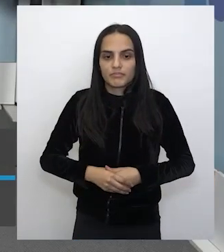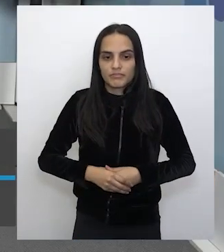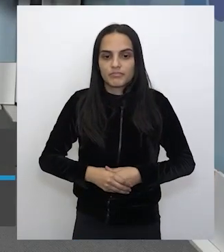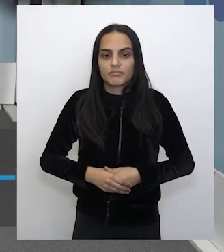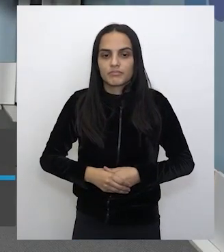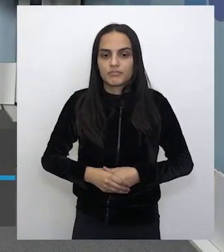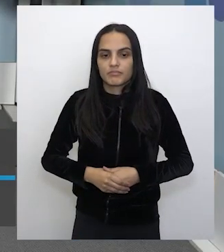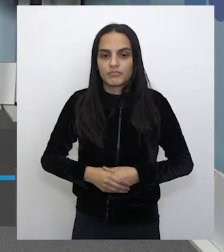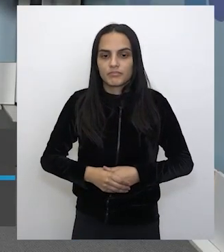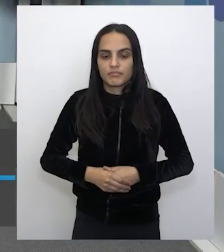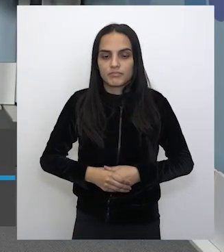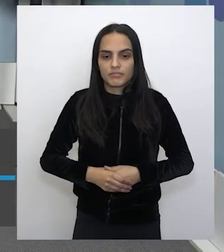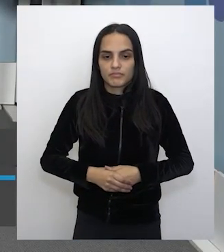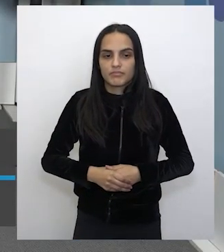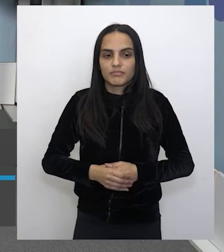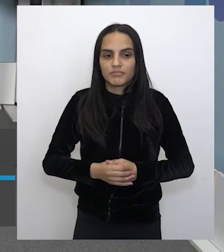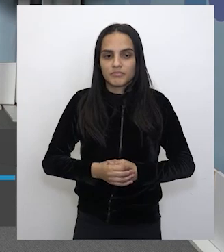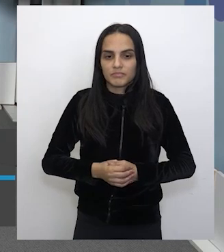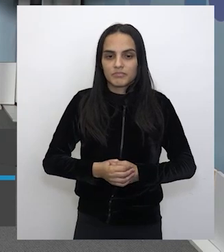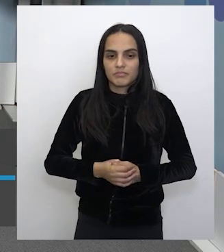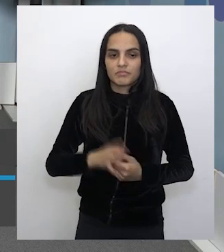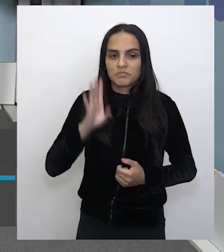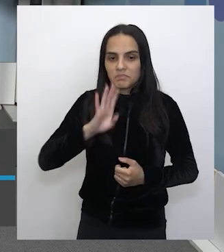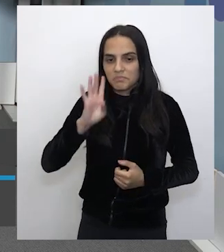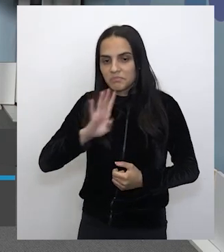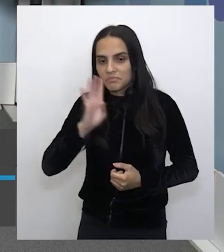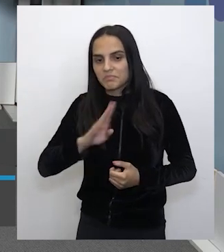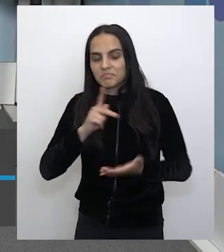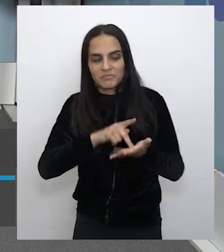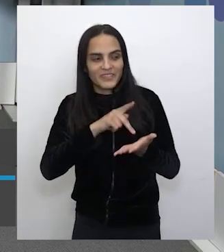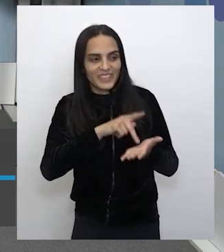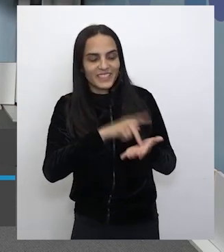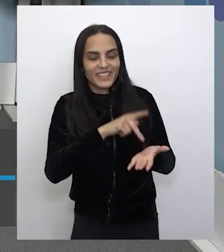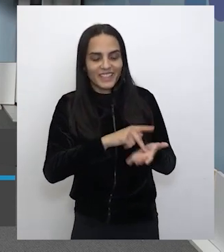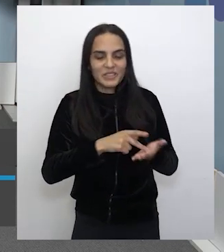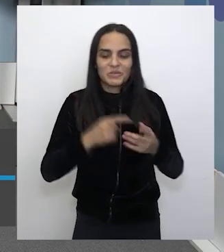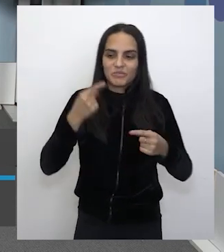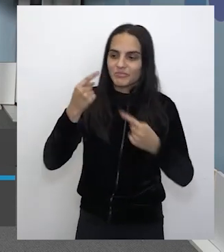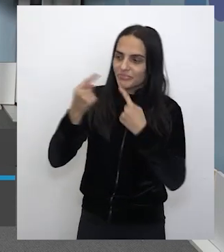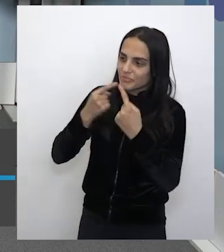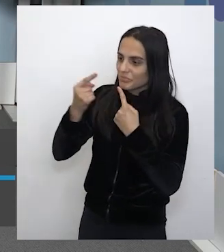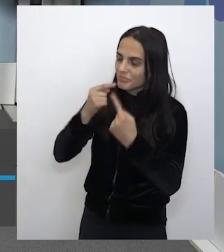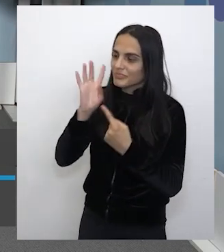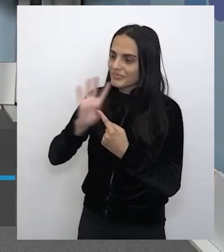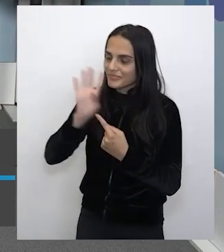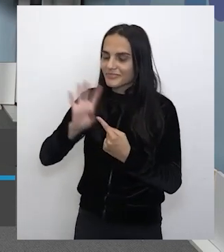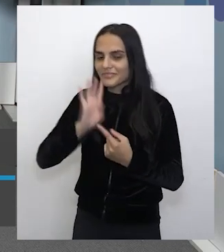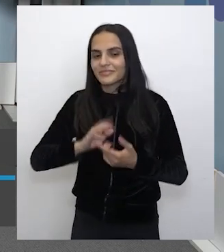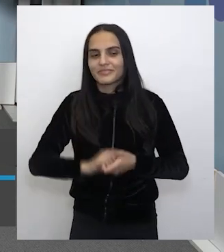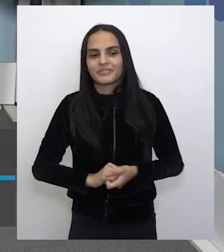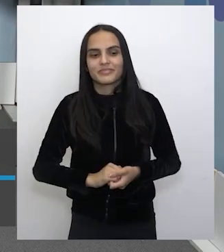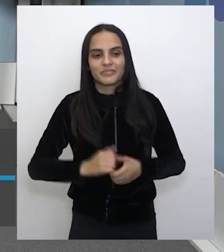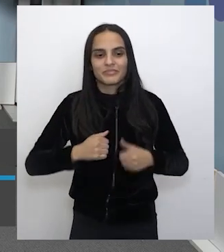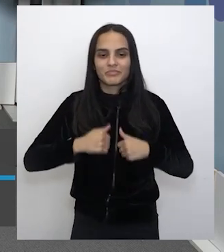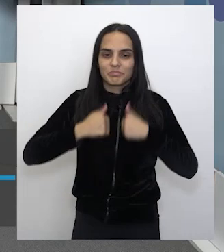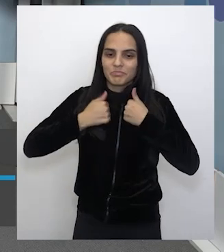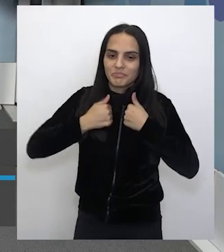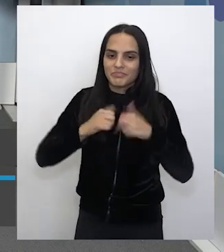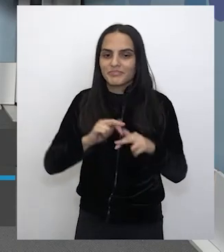esse momento, Sim. nossa, criar os nicknames bacanas, né? Verdade, eu Aqueles também bate-papos conversava legais, bem legal. Orkut.